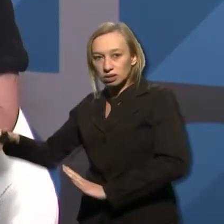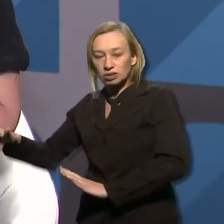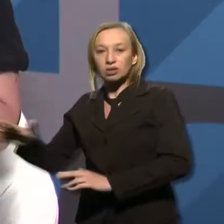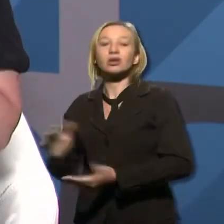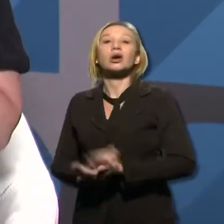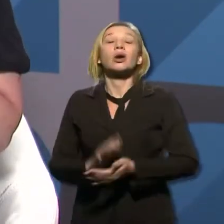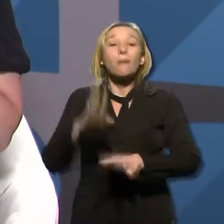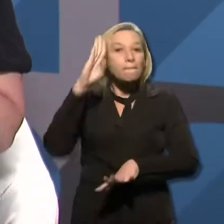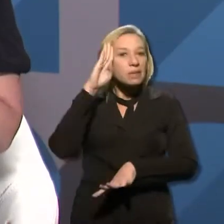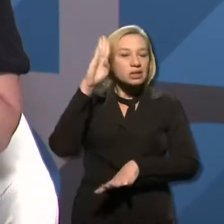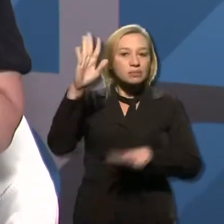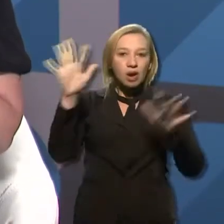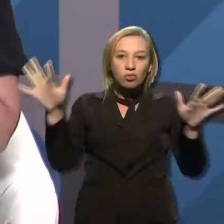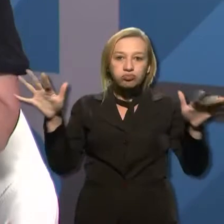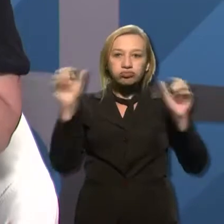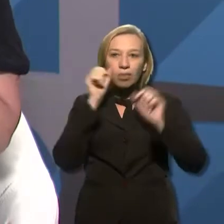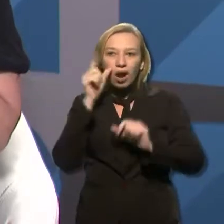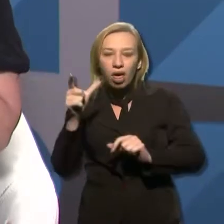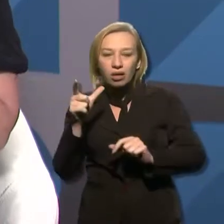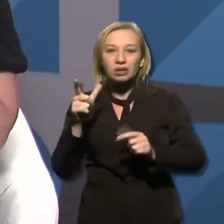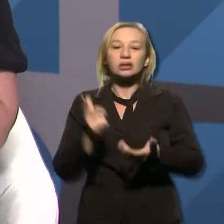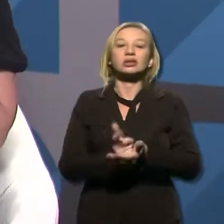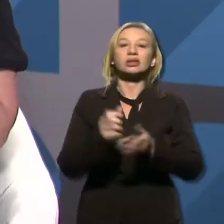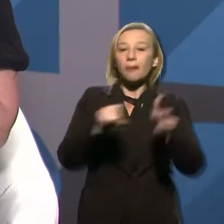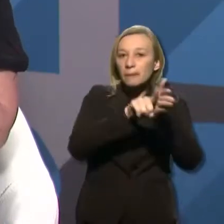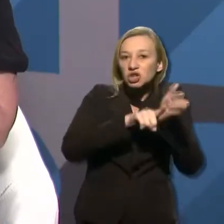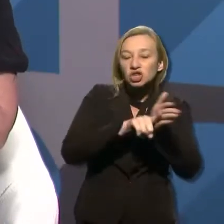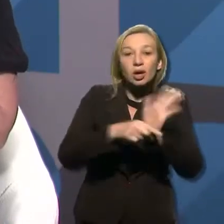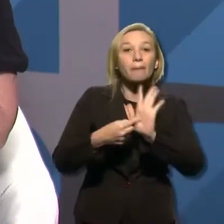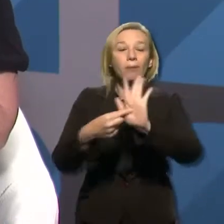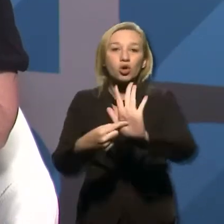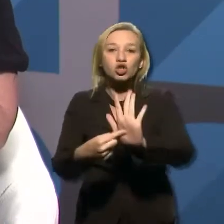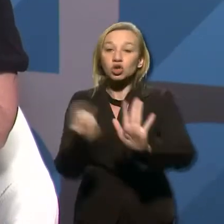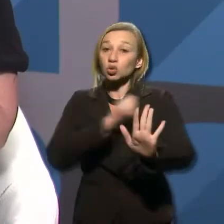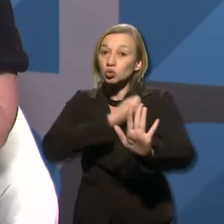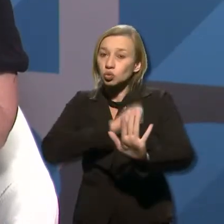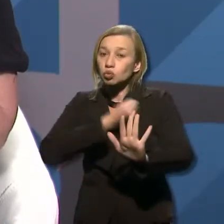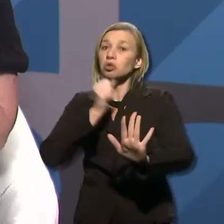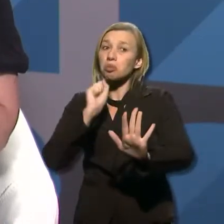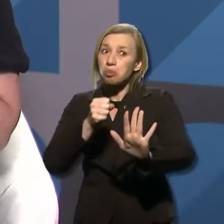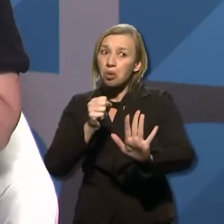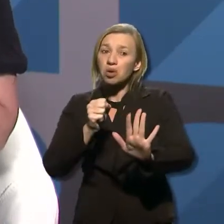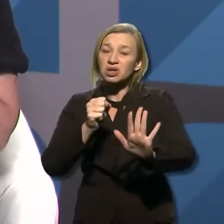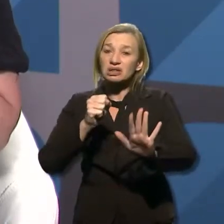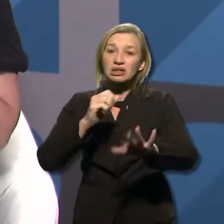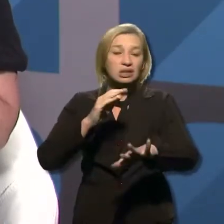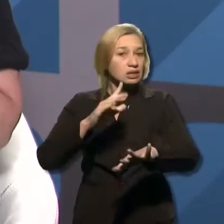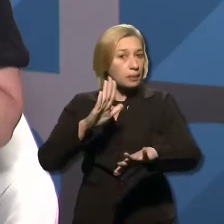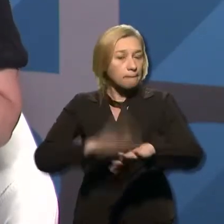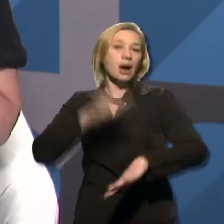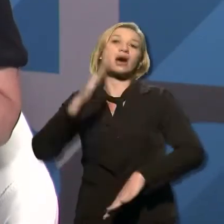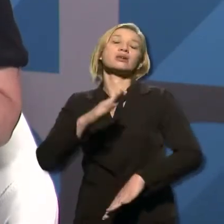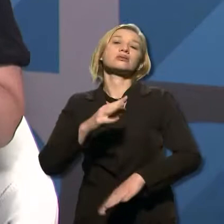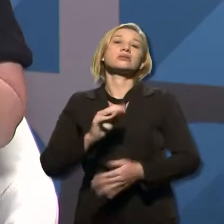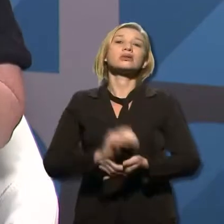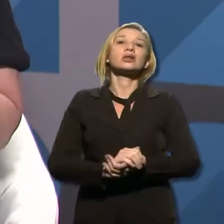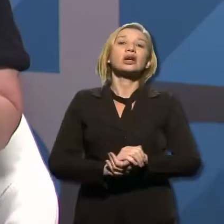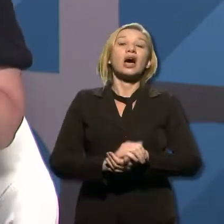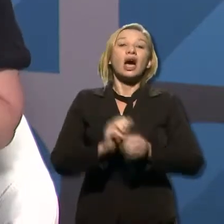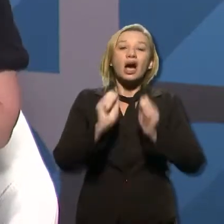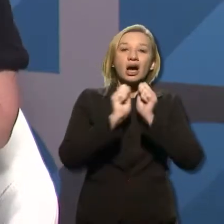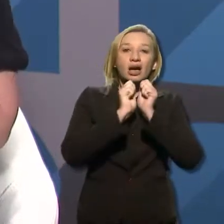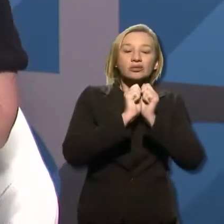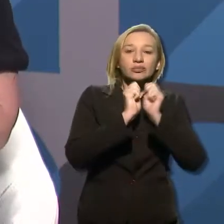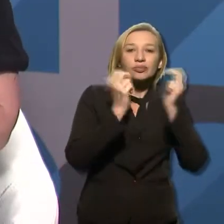estudadas. Mas o principal alerta dessa pesquisa revela que esse número pode ser 30 vezes maior. A